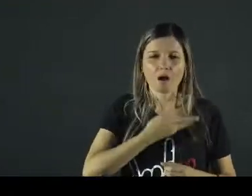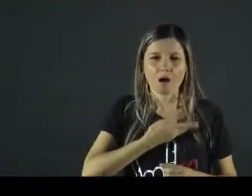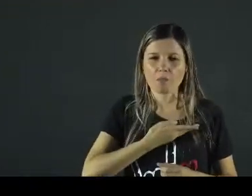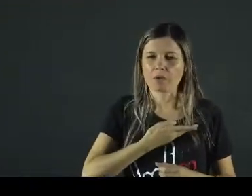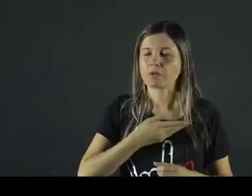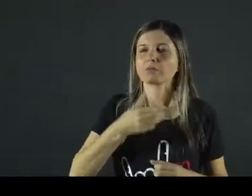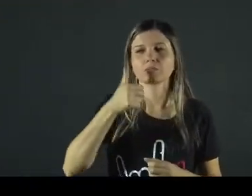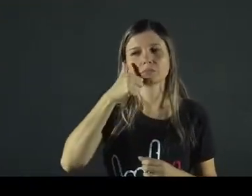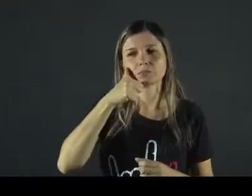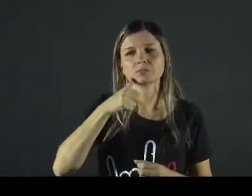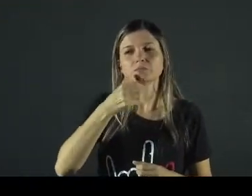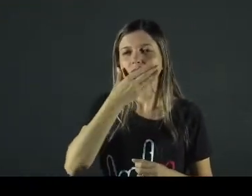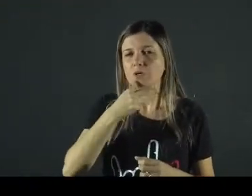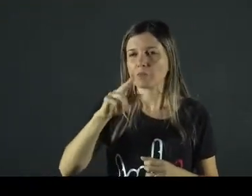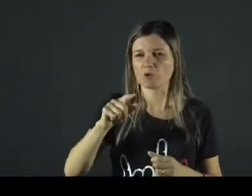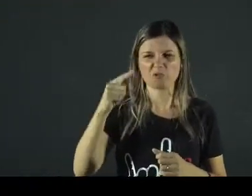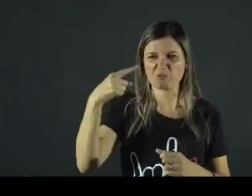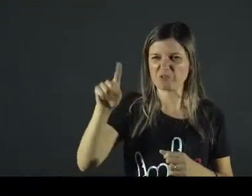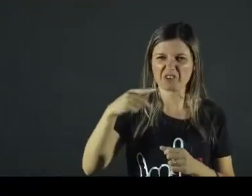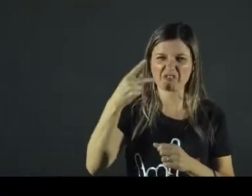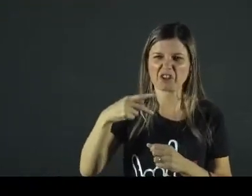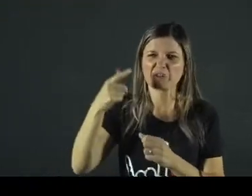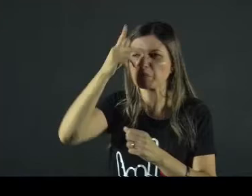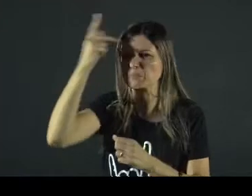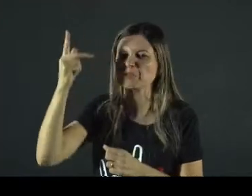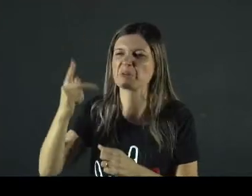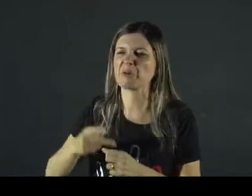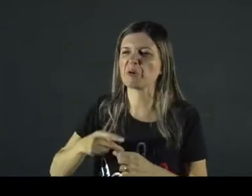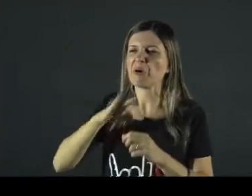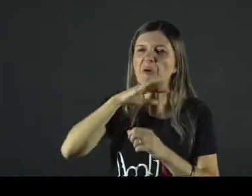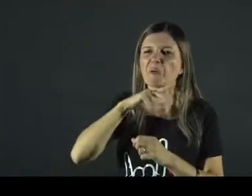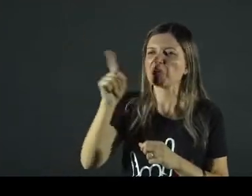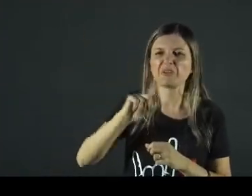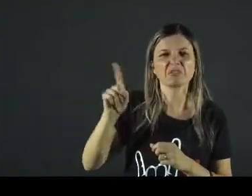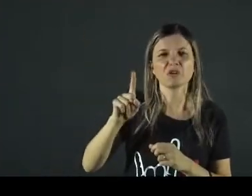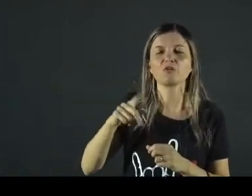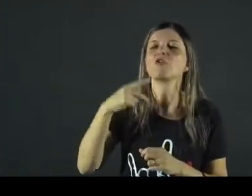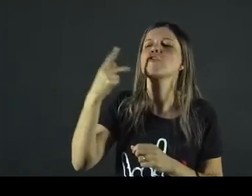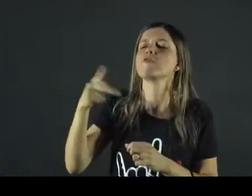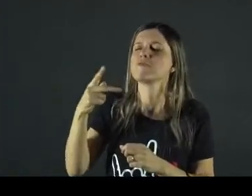não serve um Deus morto. Você serve um Deus